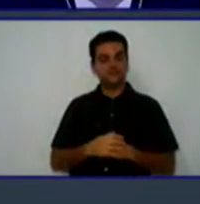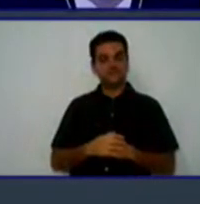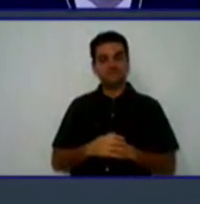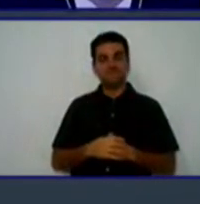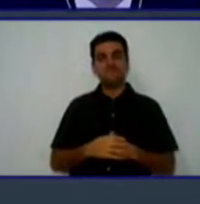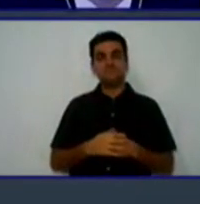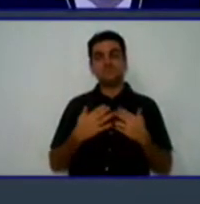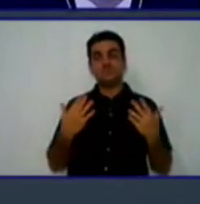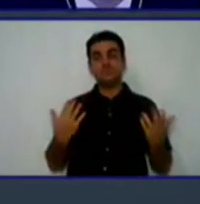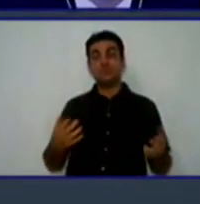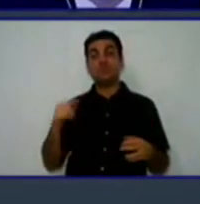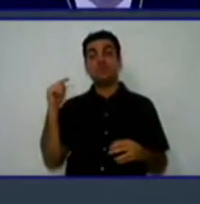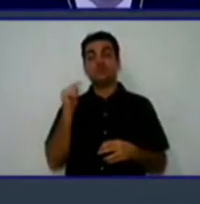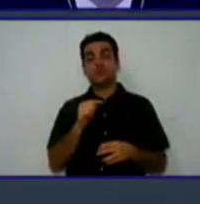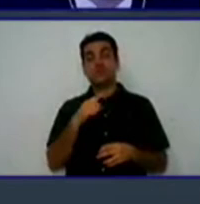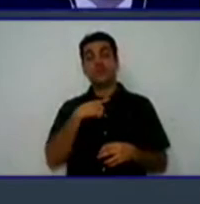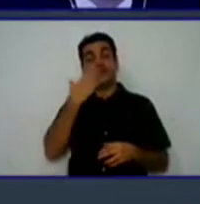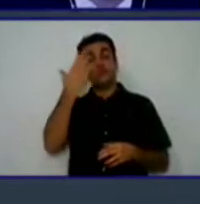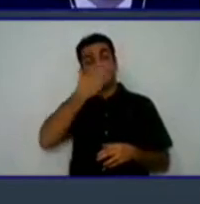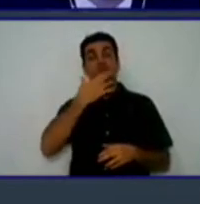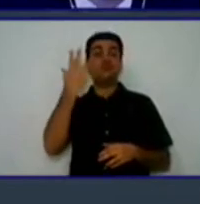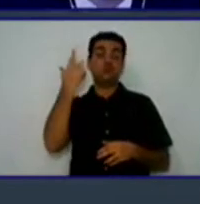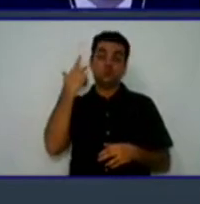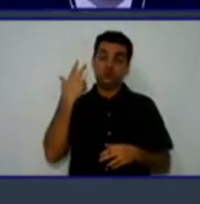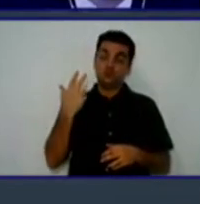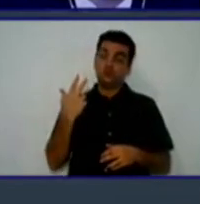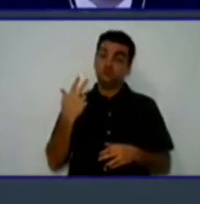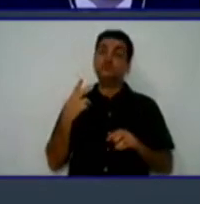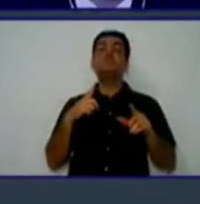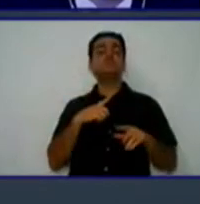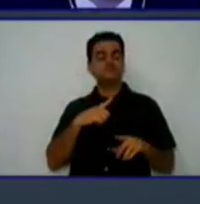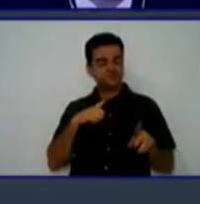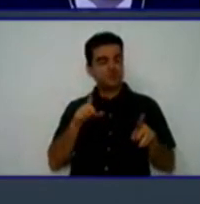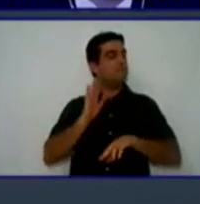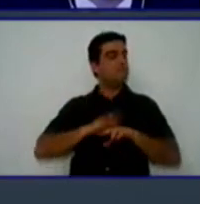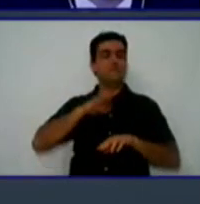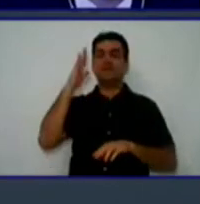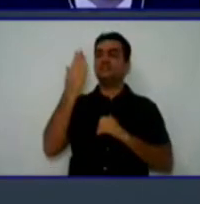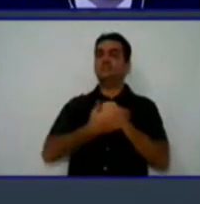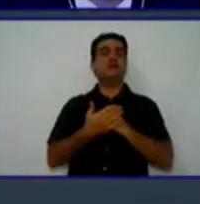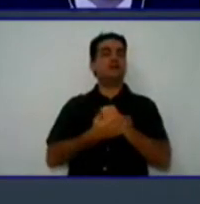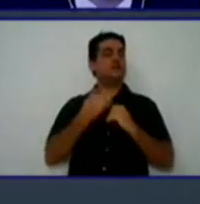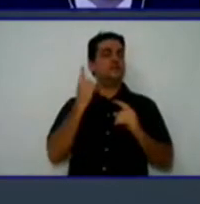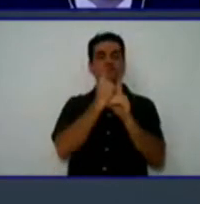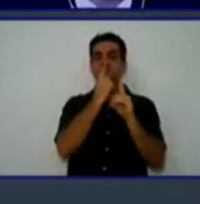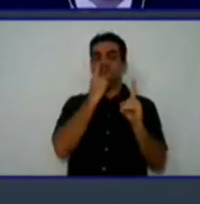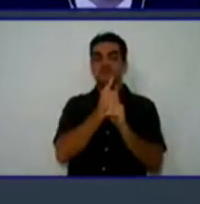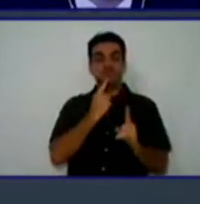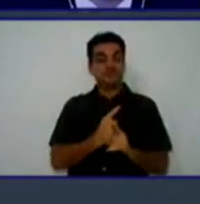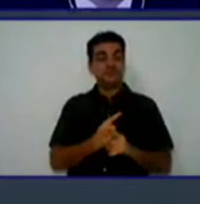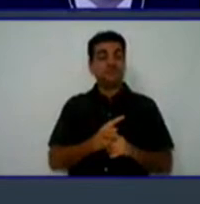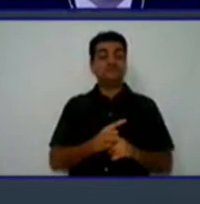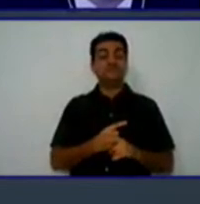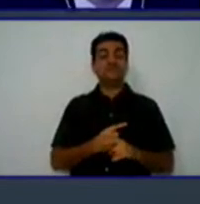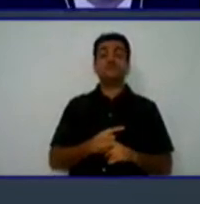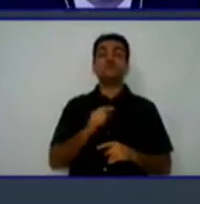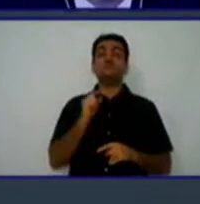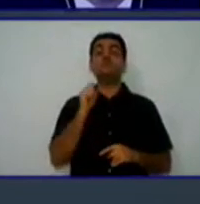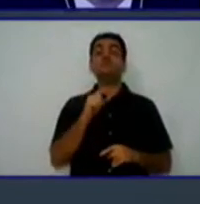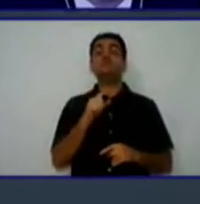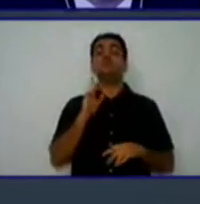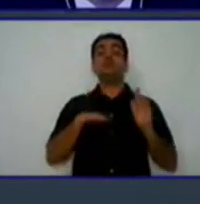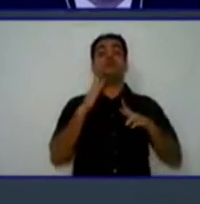aqui, além das provas normais, houve ainda mais subsídios de factual,